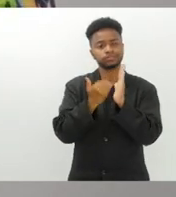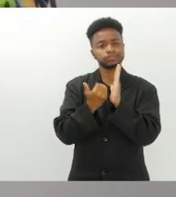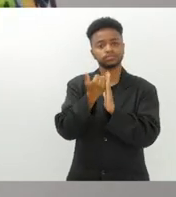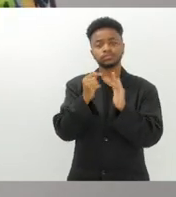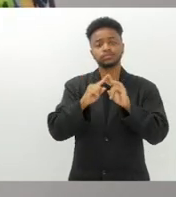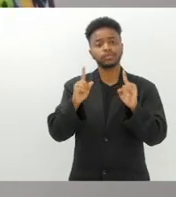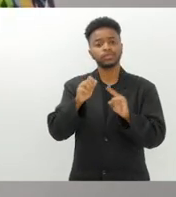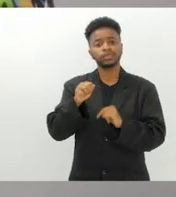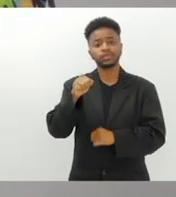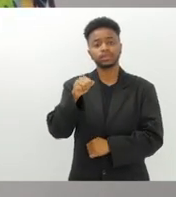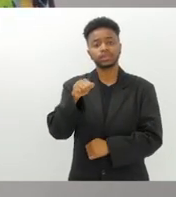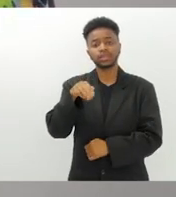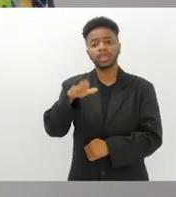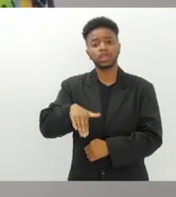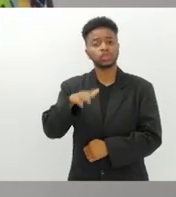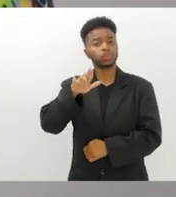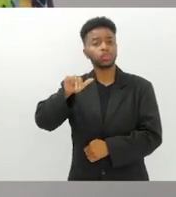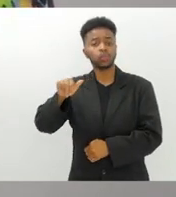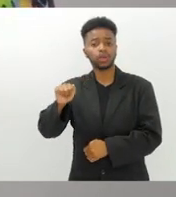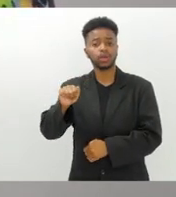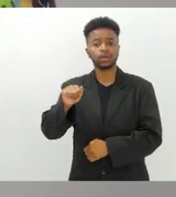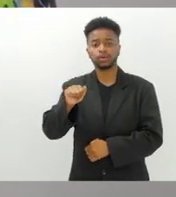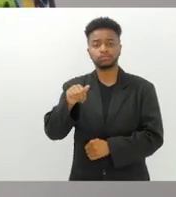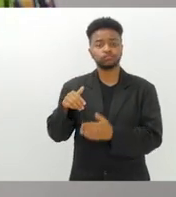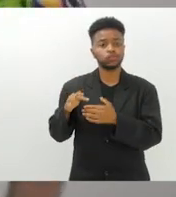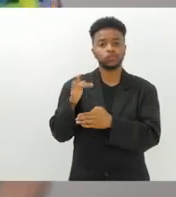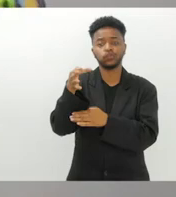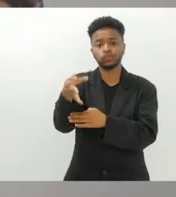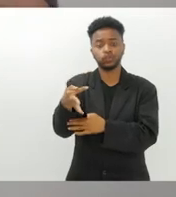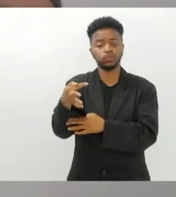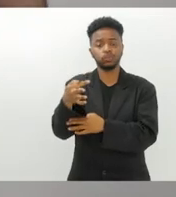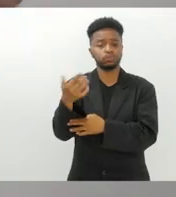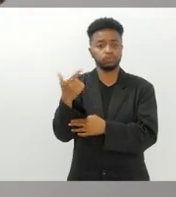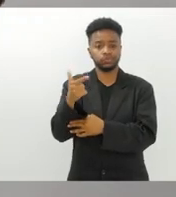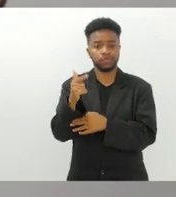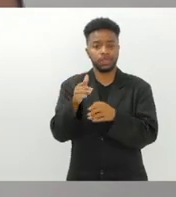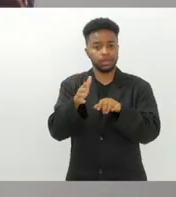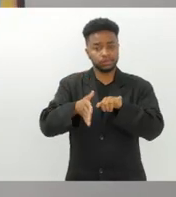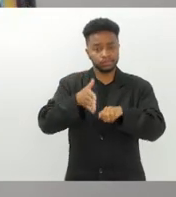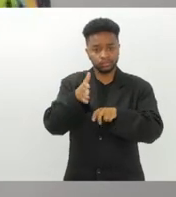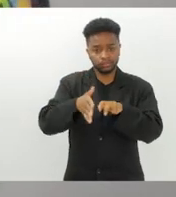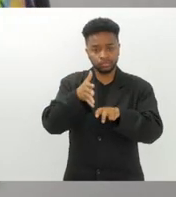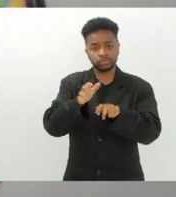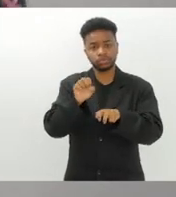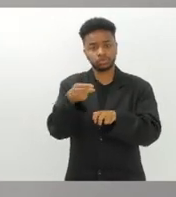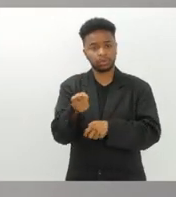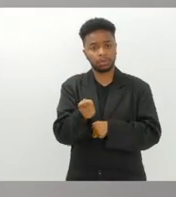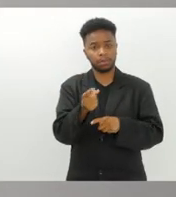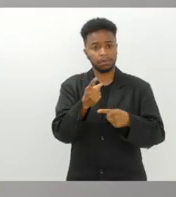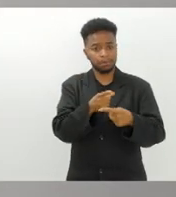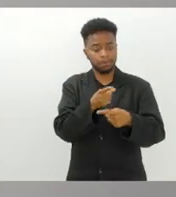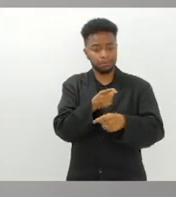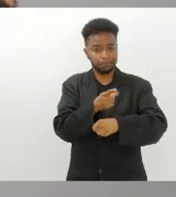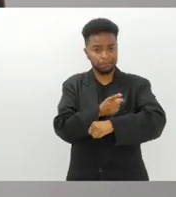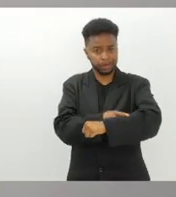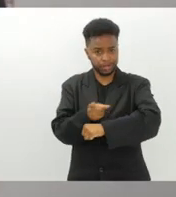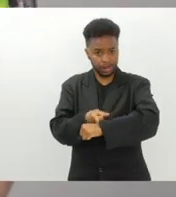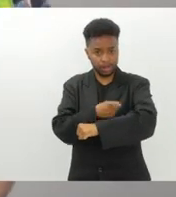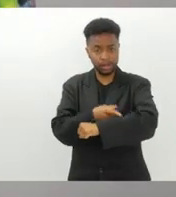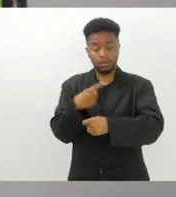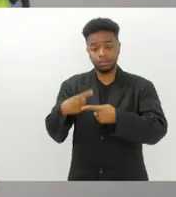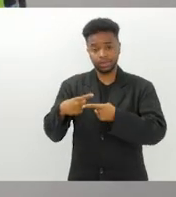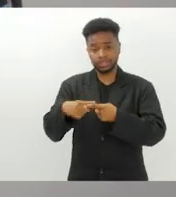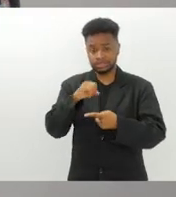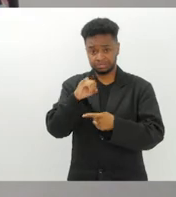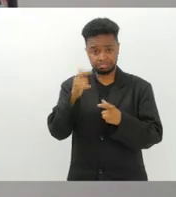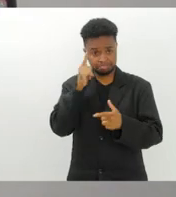livre de uma cadeira de rodas, de uma bengala? Porque se tudo der certo na nossa vida, a gente vai envelhecer e vai precisar